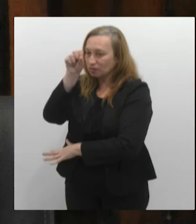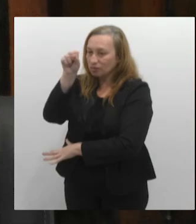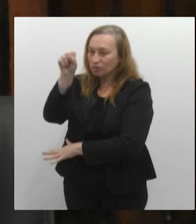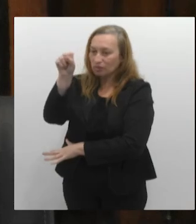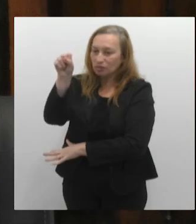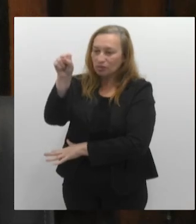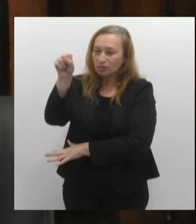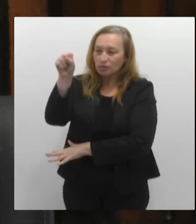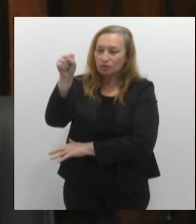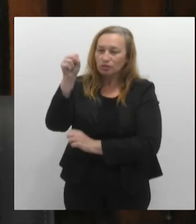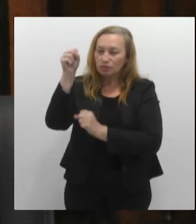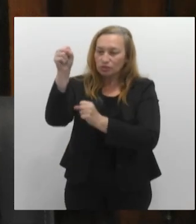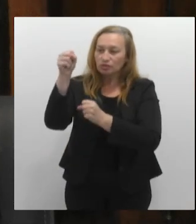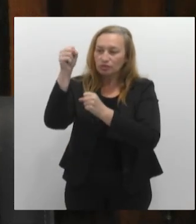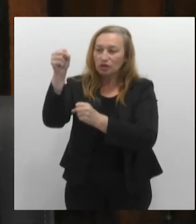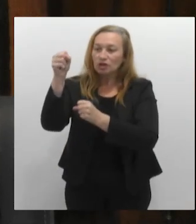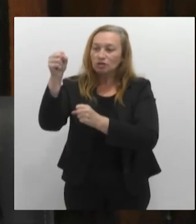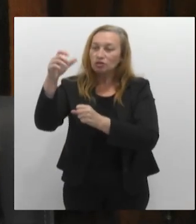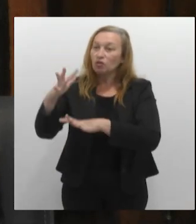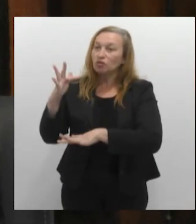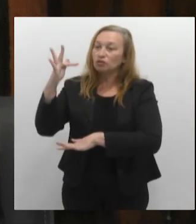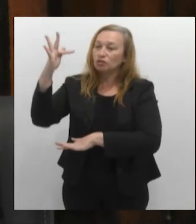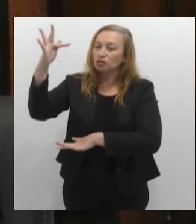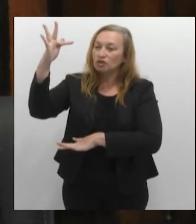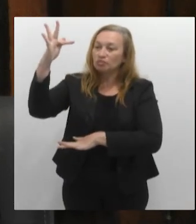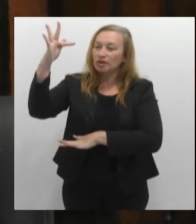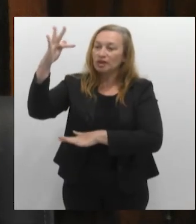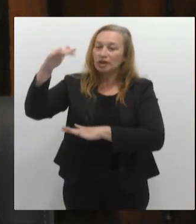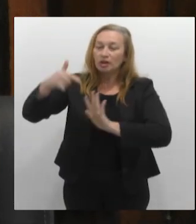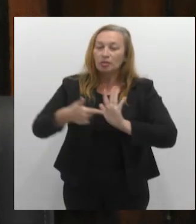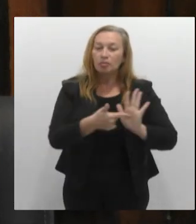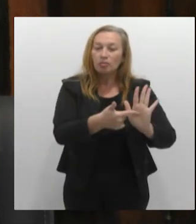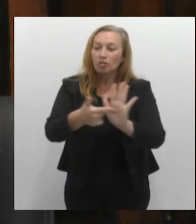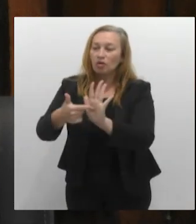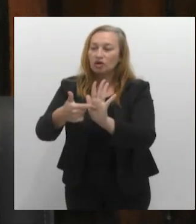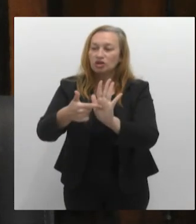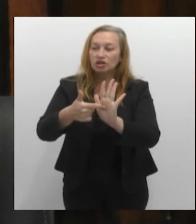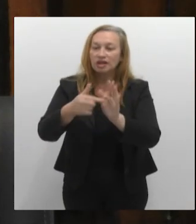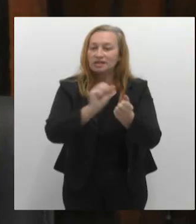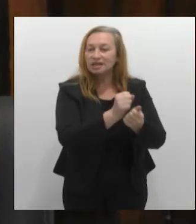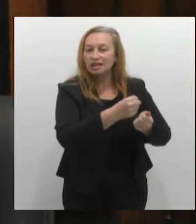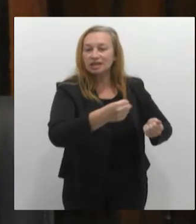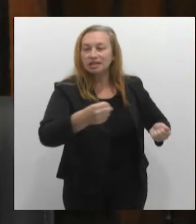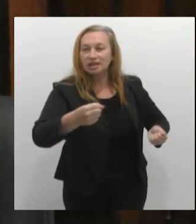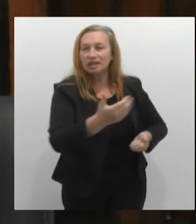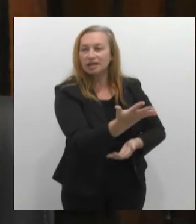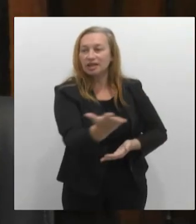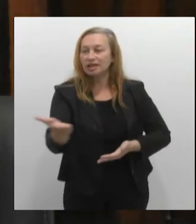Grandeza